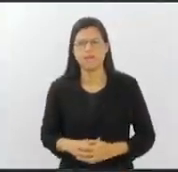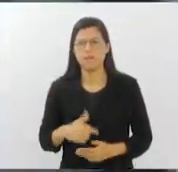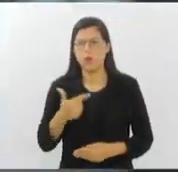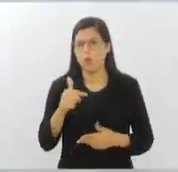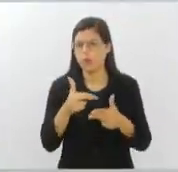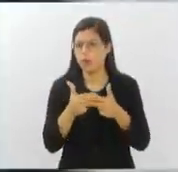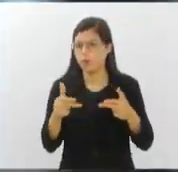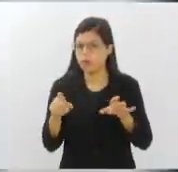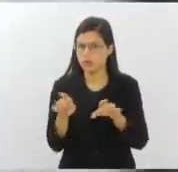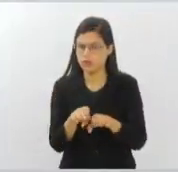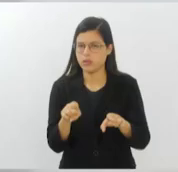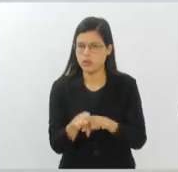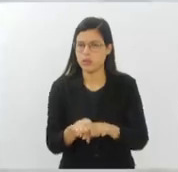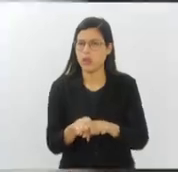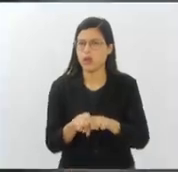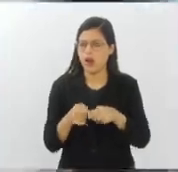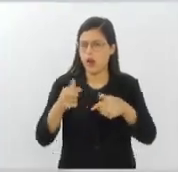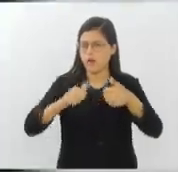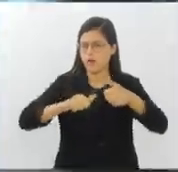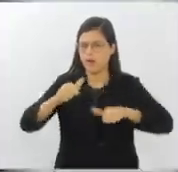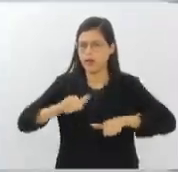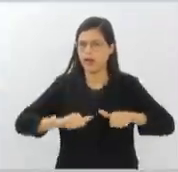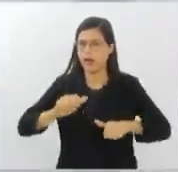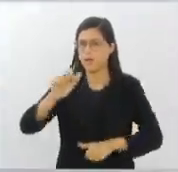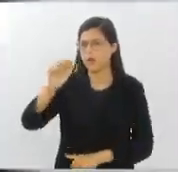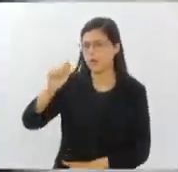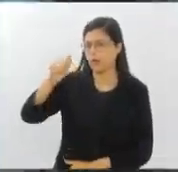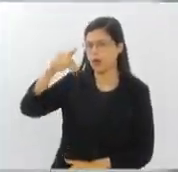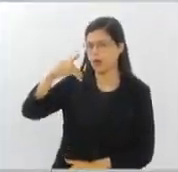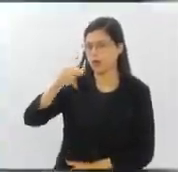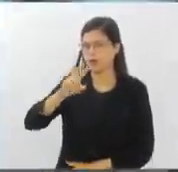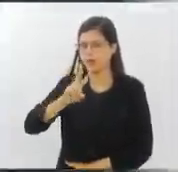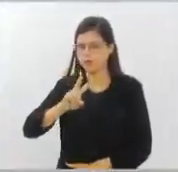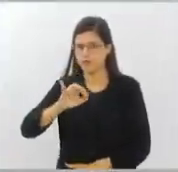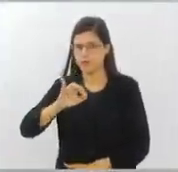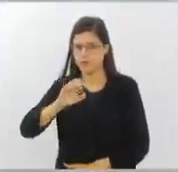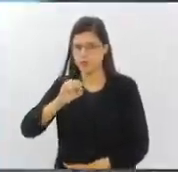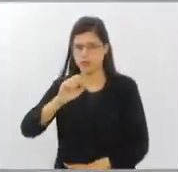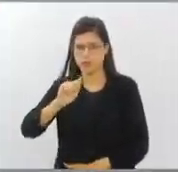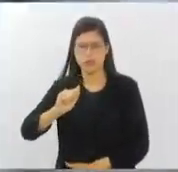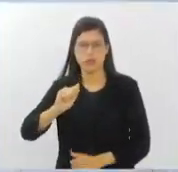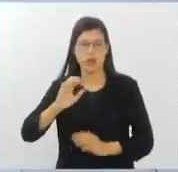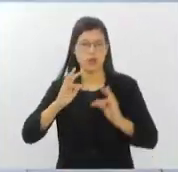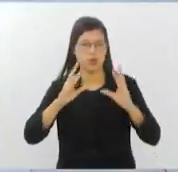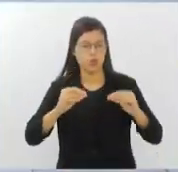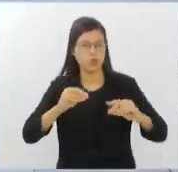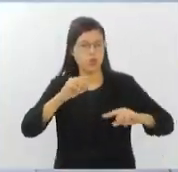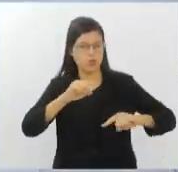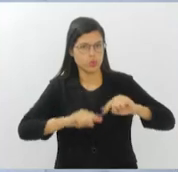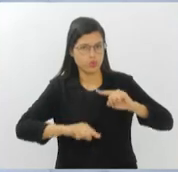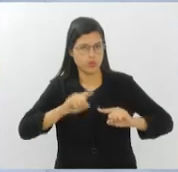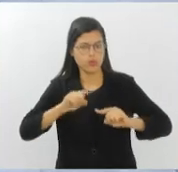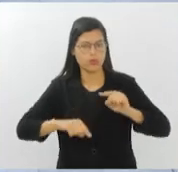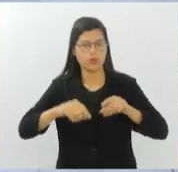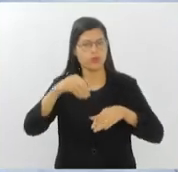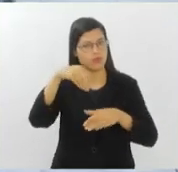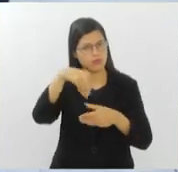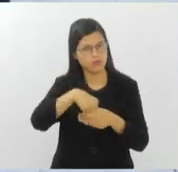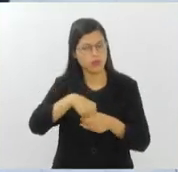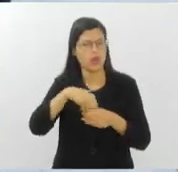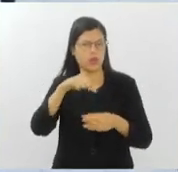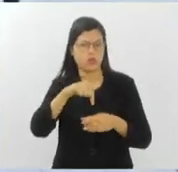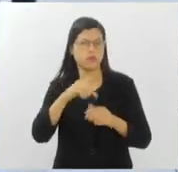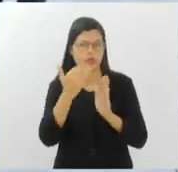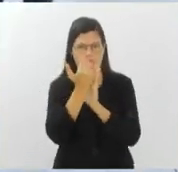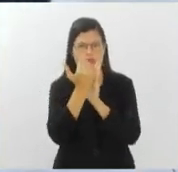coisa também que a gente pode avaliar é pela Anvisa, todos os produtos que tiverem dentro dessa qualificação da Anvisa também,